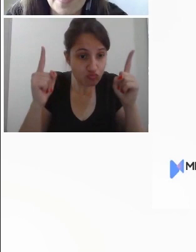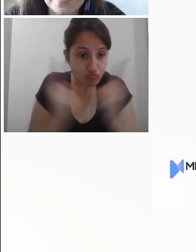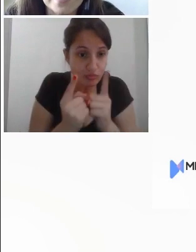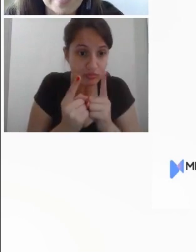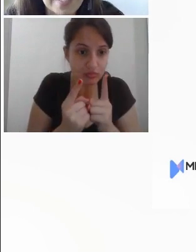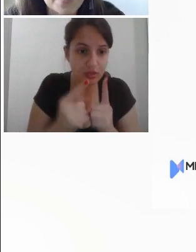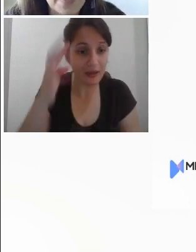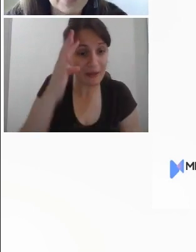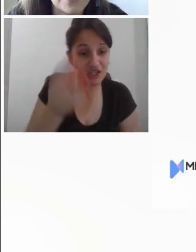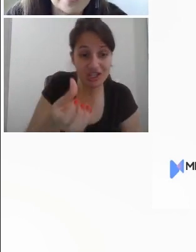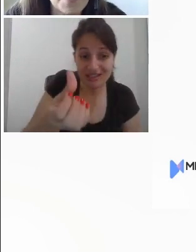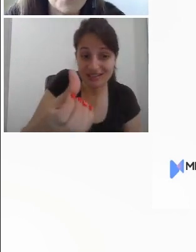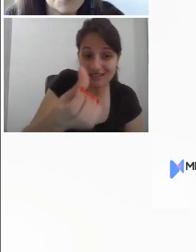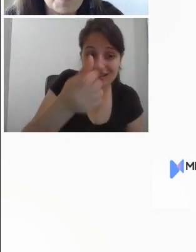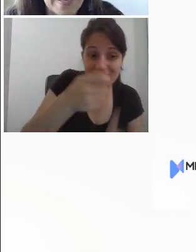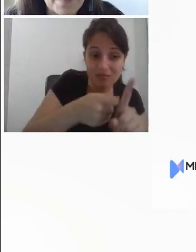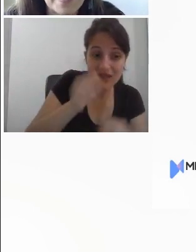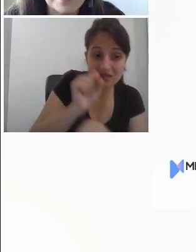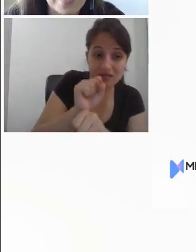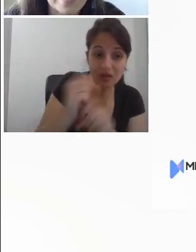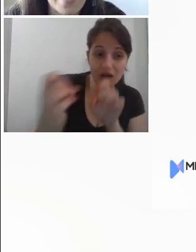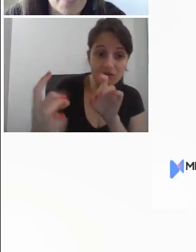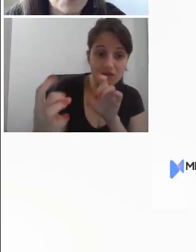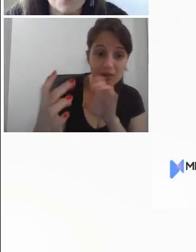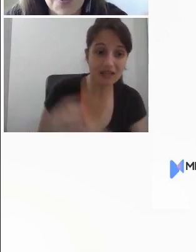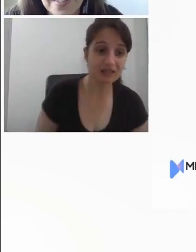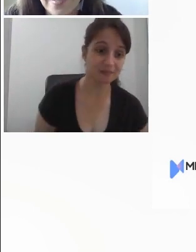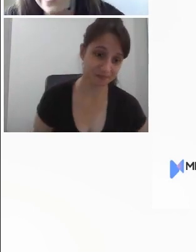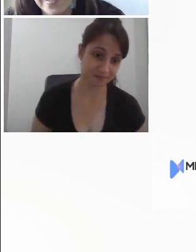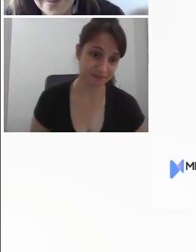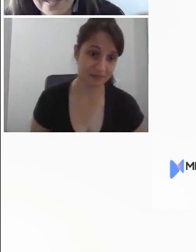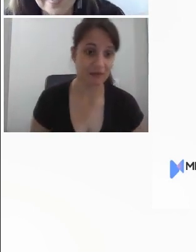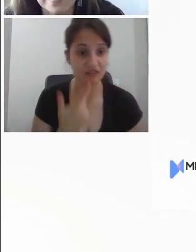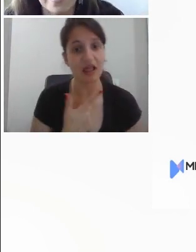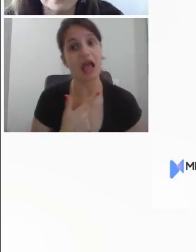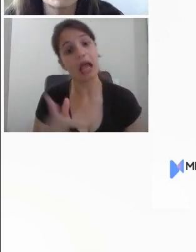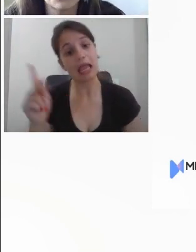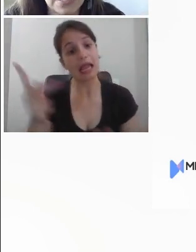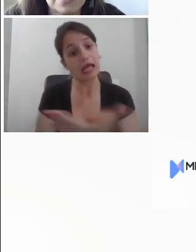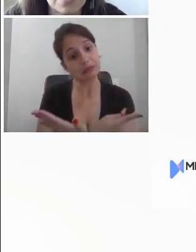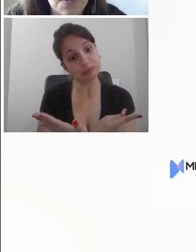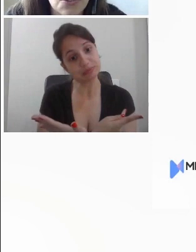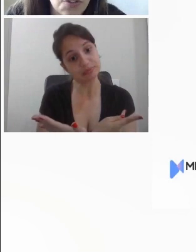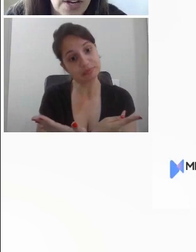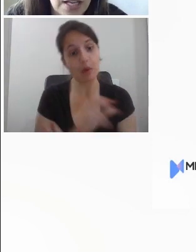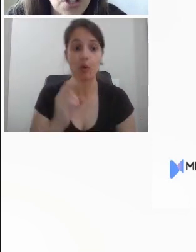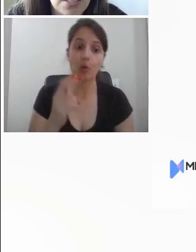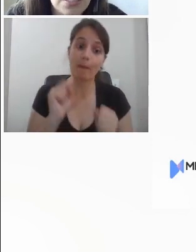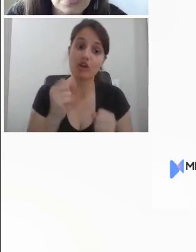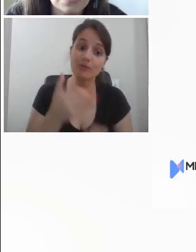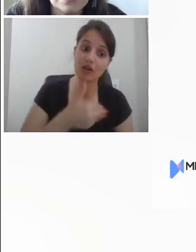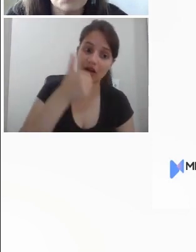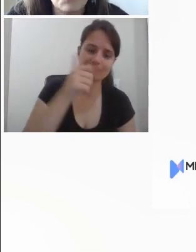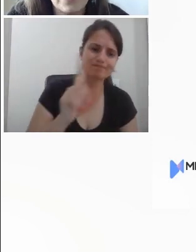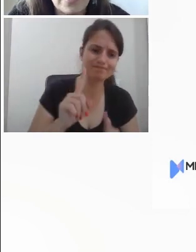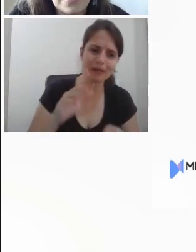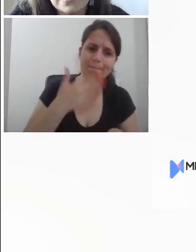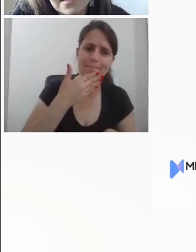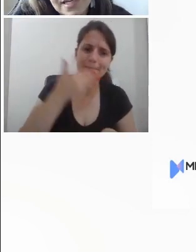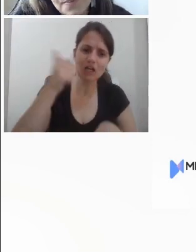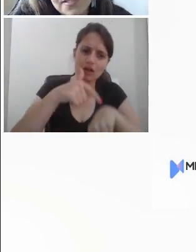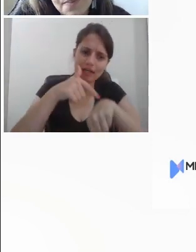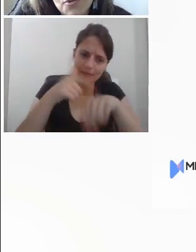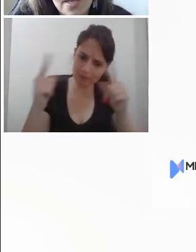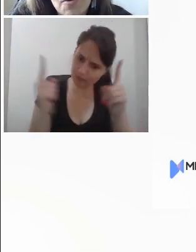seis meses ali esperando receber um feedback para dizer que algo que eu fiz há três meses atrás poderia ter sido diferente então